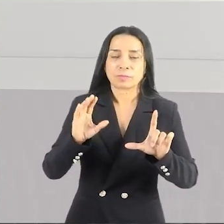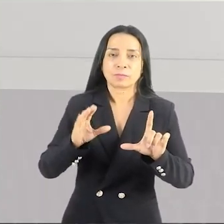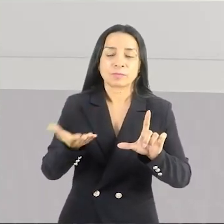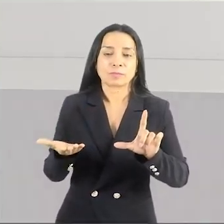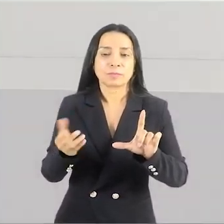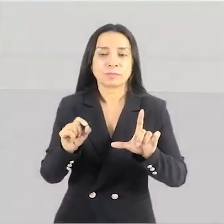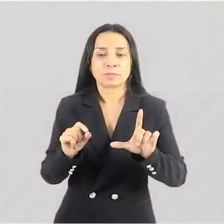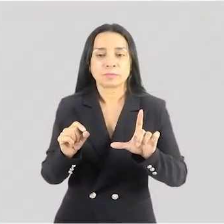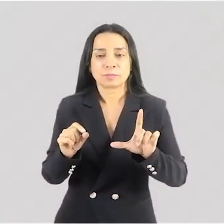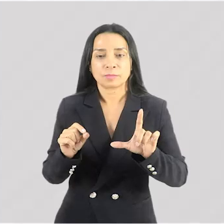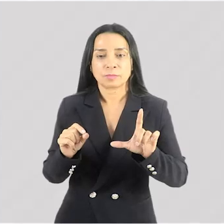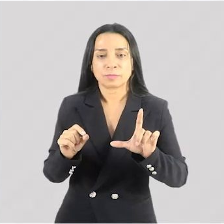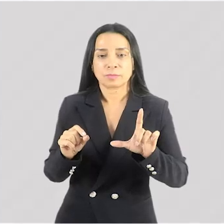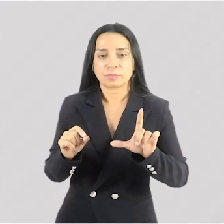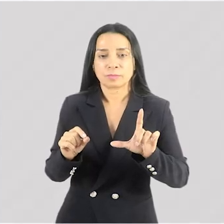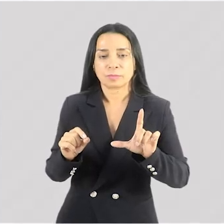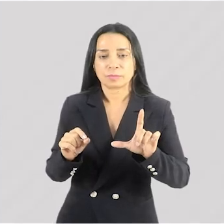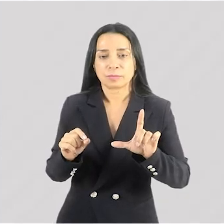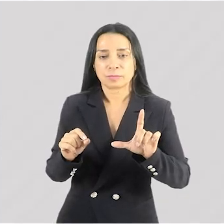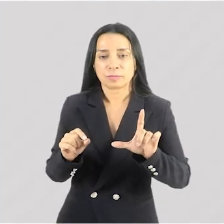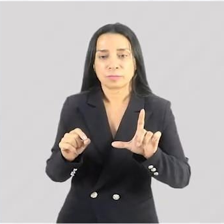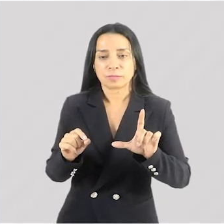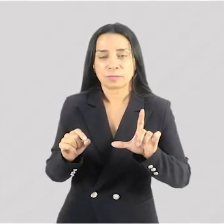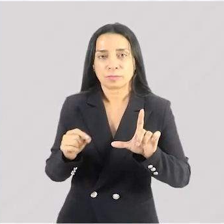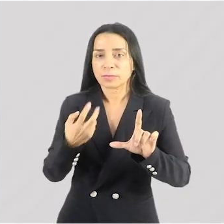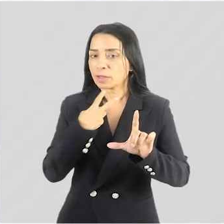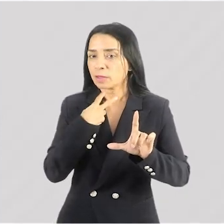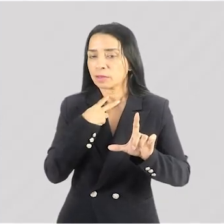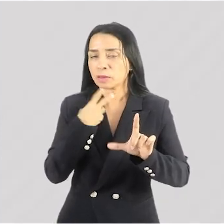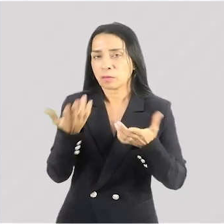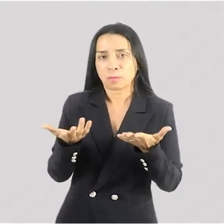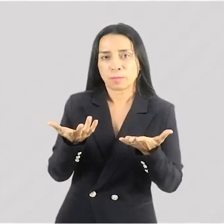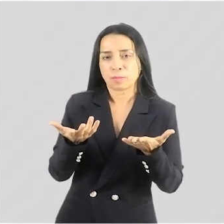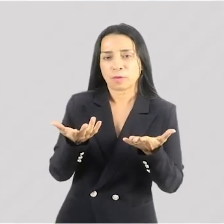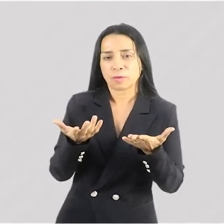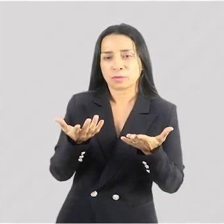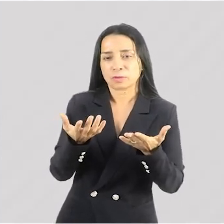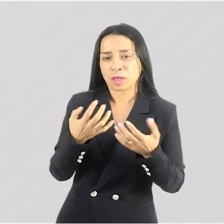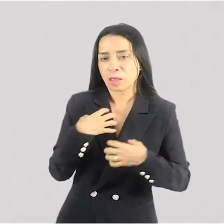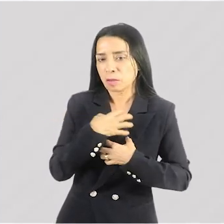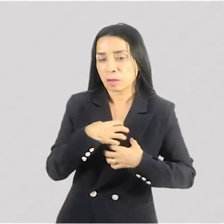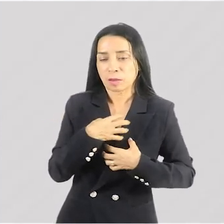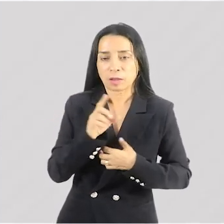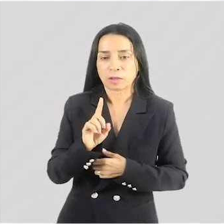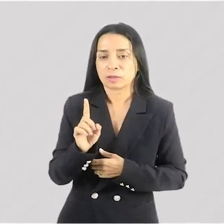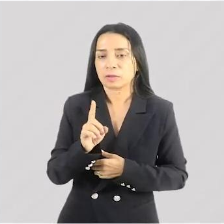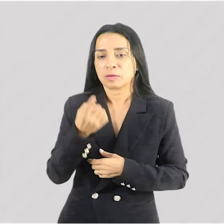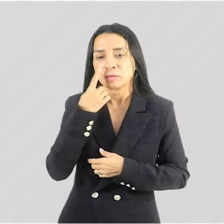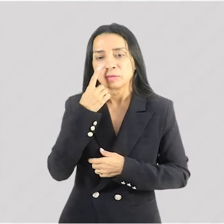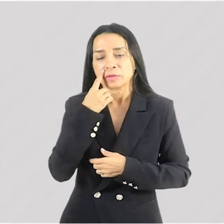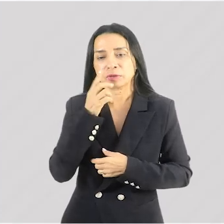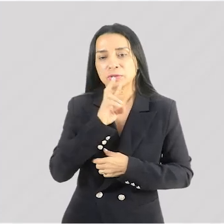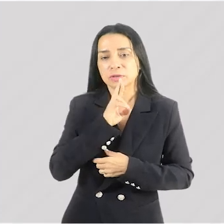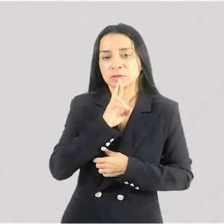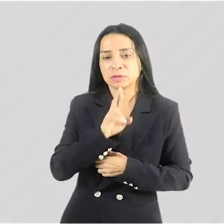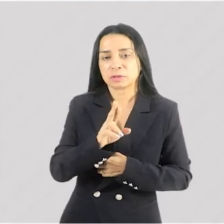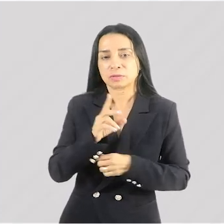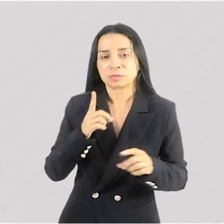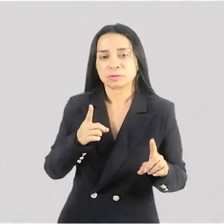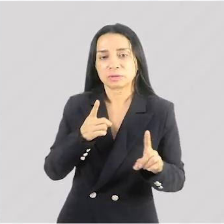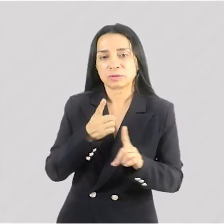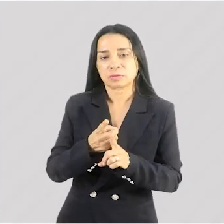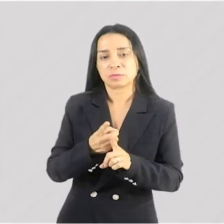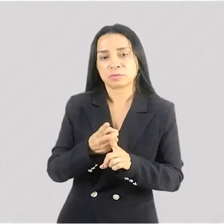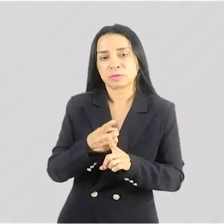salarial dessa galera, tá? Então a gente não pode se precipitar. Veja que nas opções você encontra, por